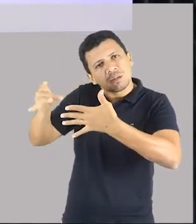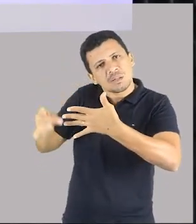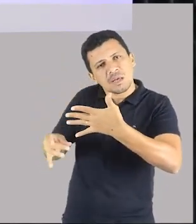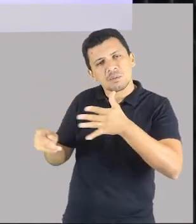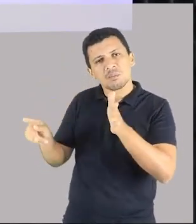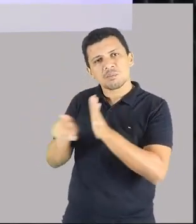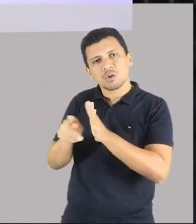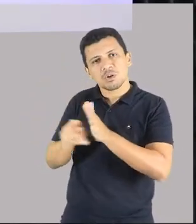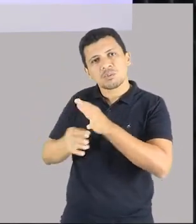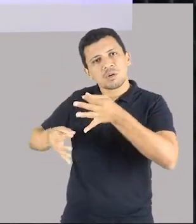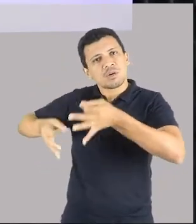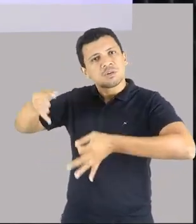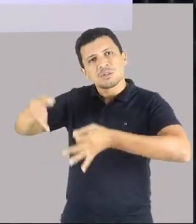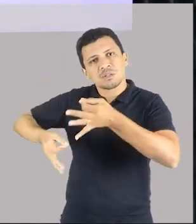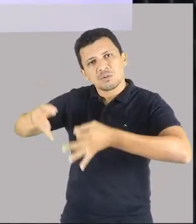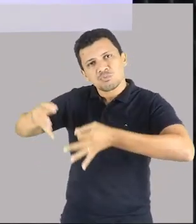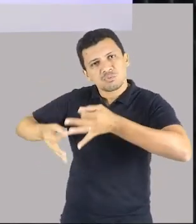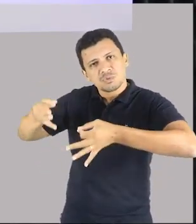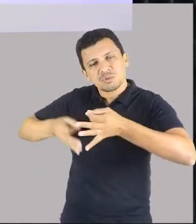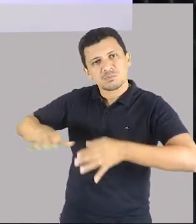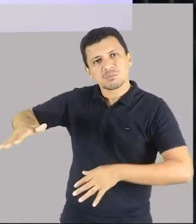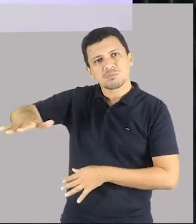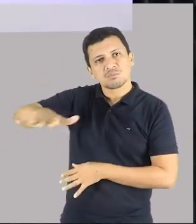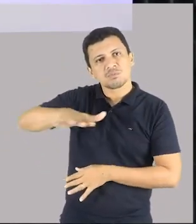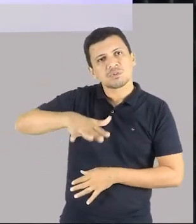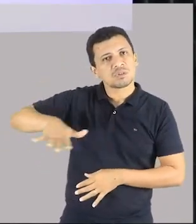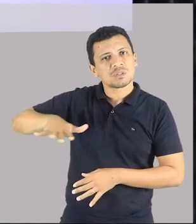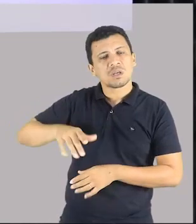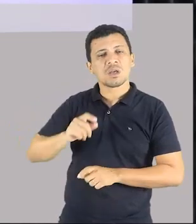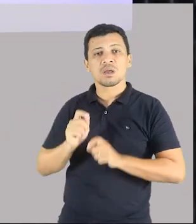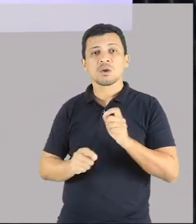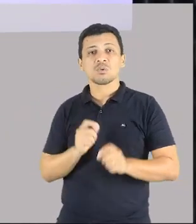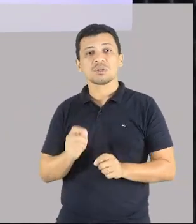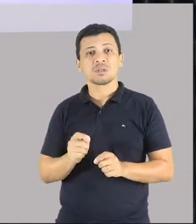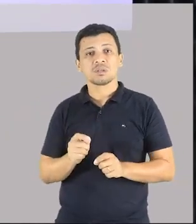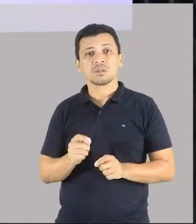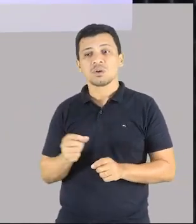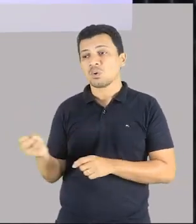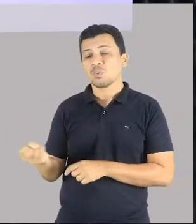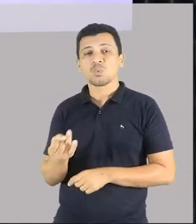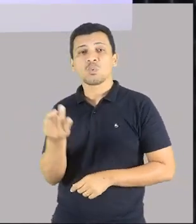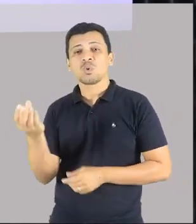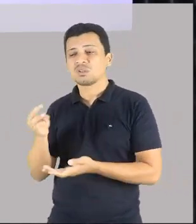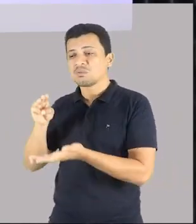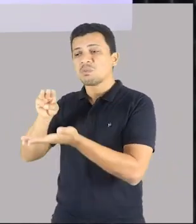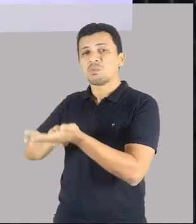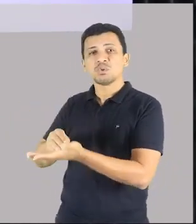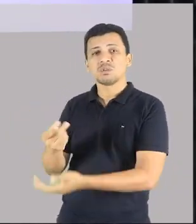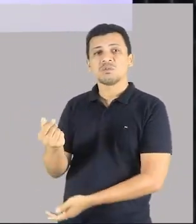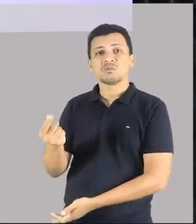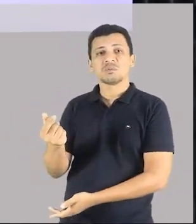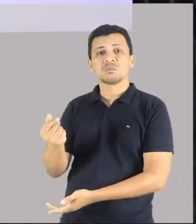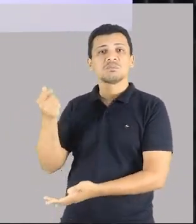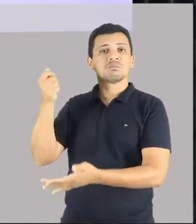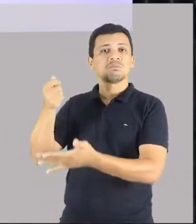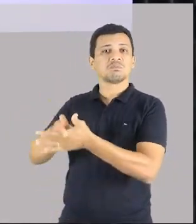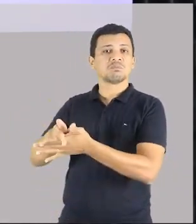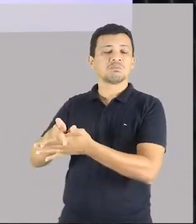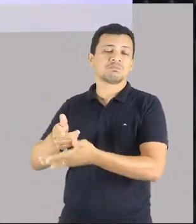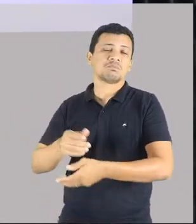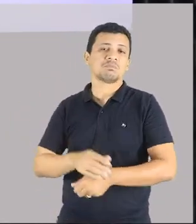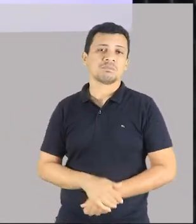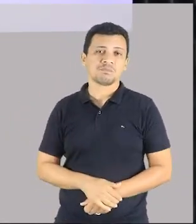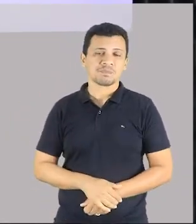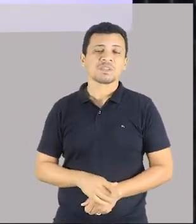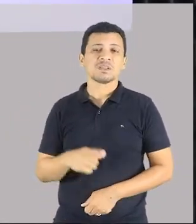próprios, da jurisprudência, para que ele escolha o quantum da multa, ou seja, o valor da multa a ser arbitrado.